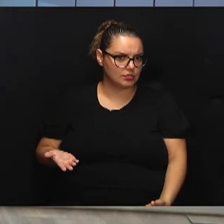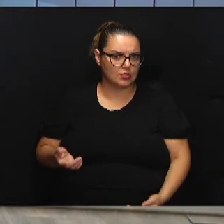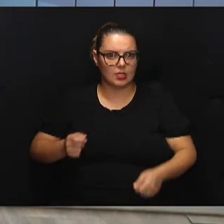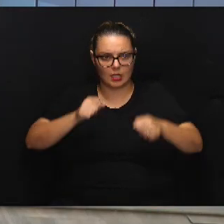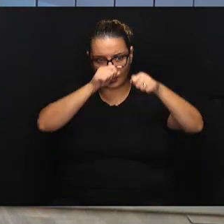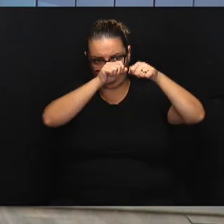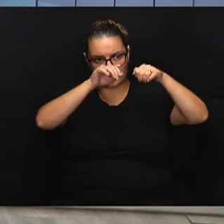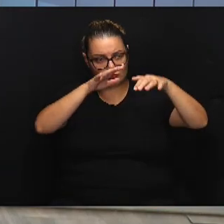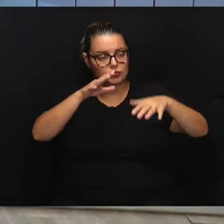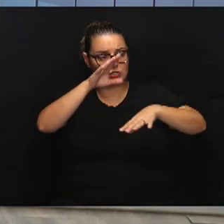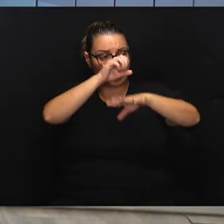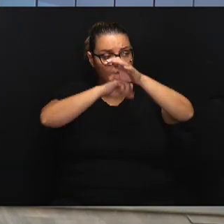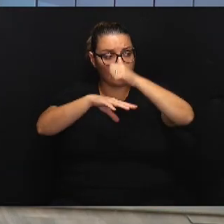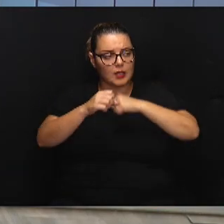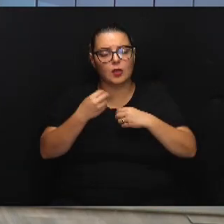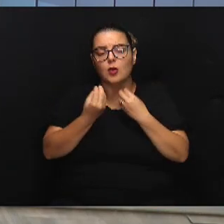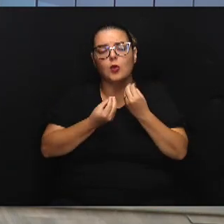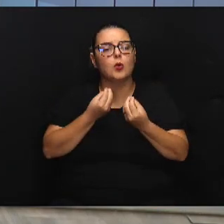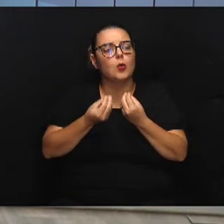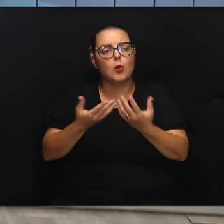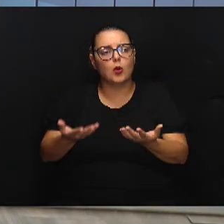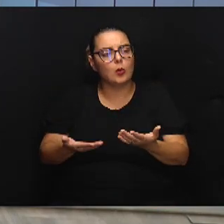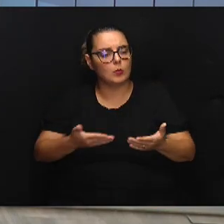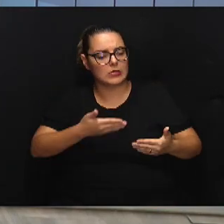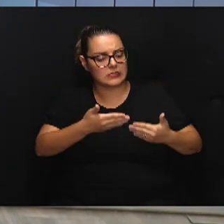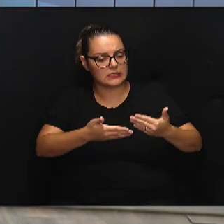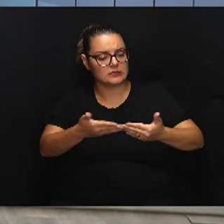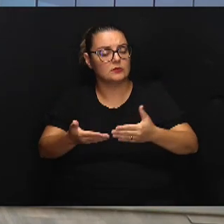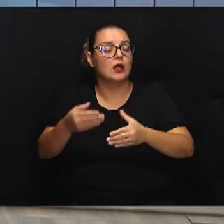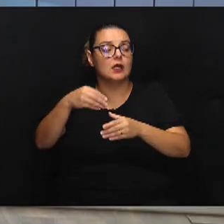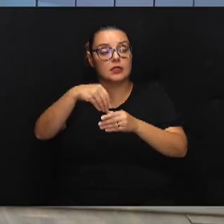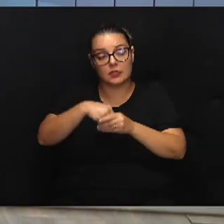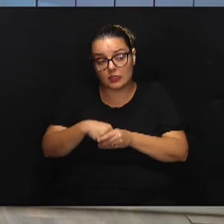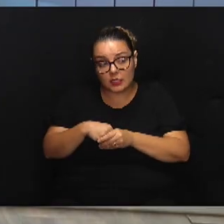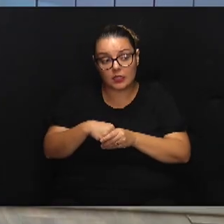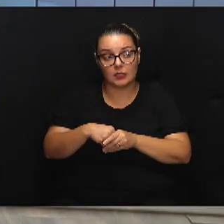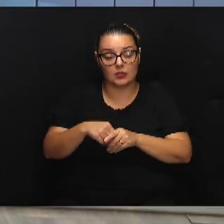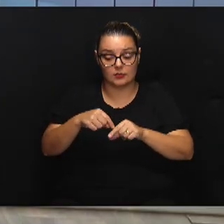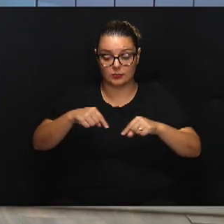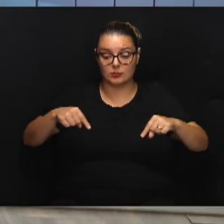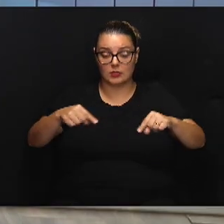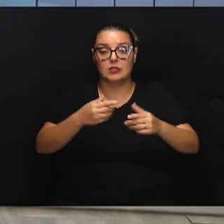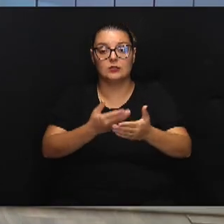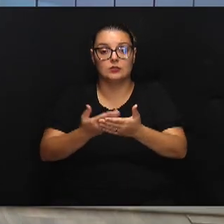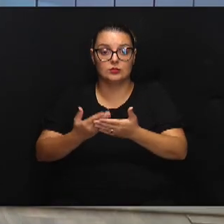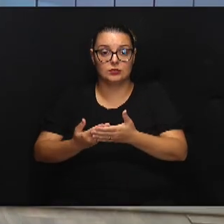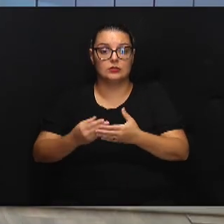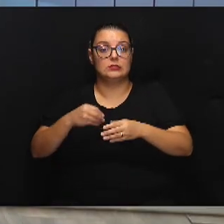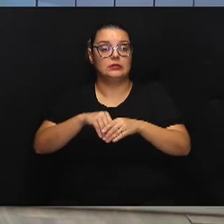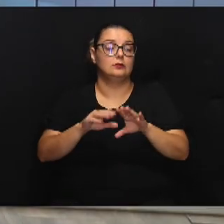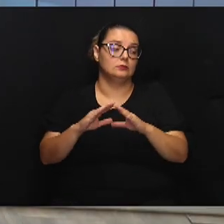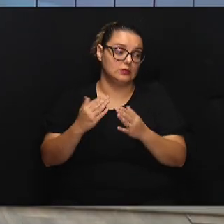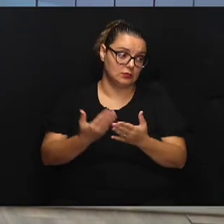autista aprender, né? Como que é isso, esse processo dentro de uma sala de aula, dentro de uma